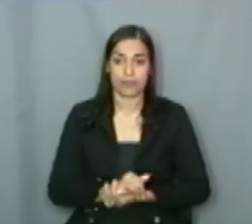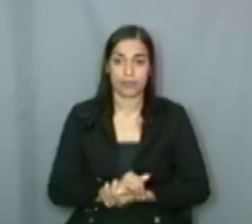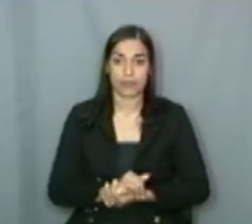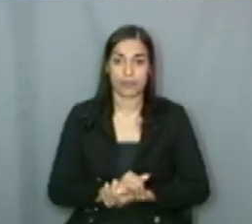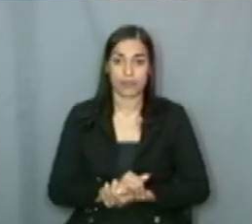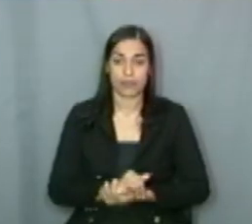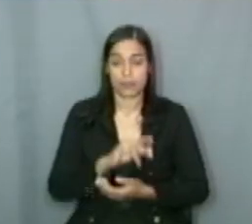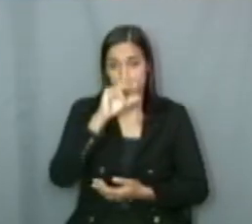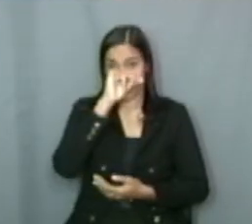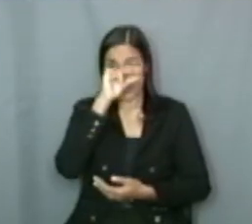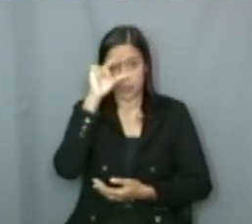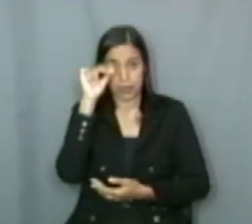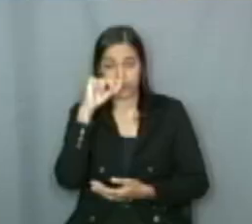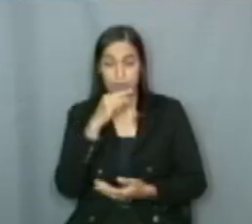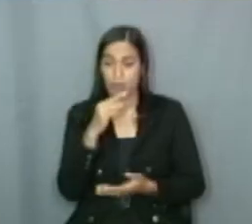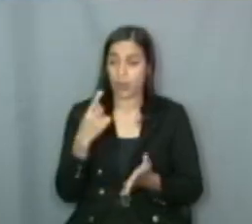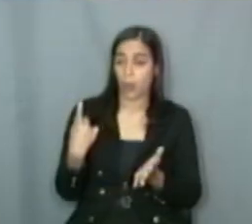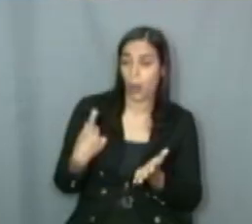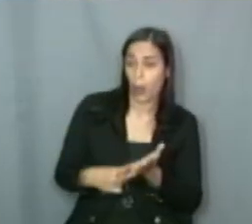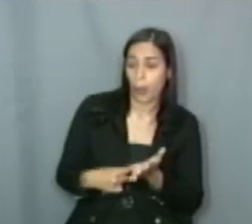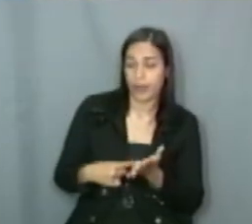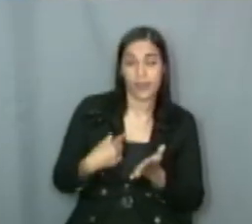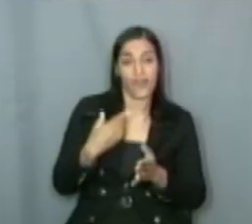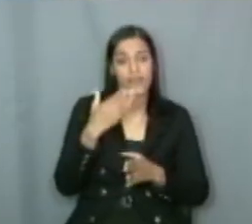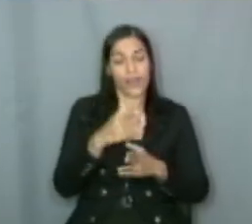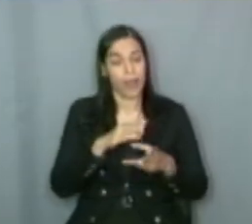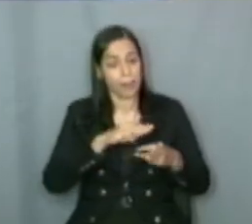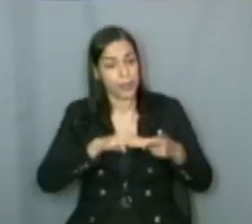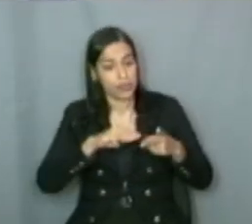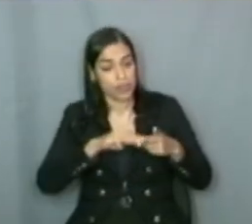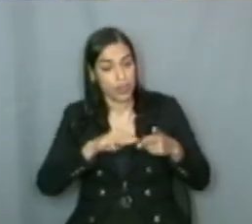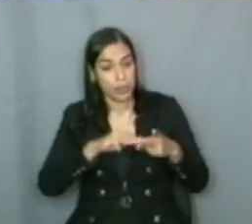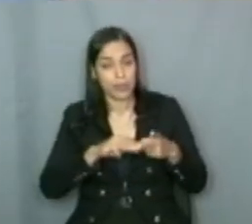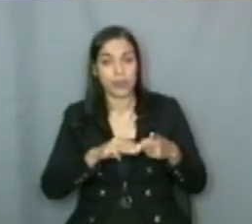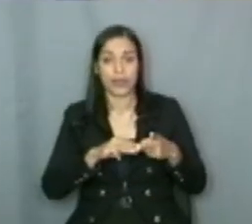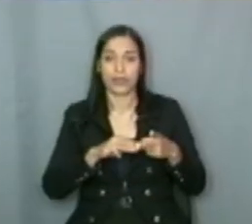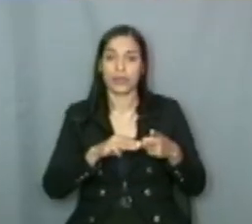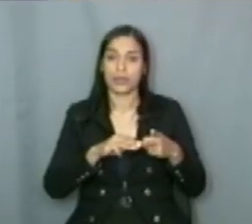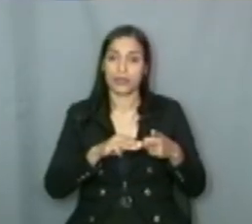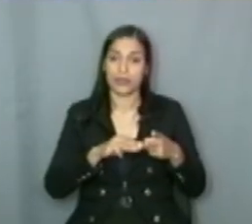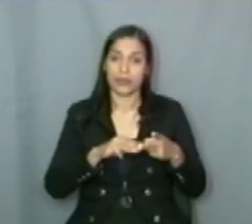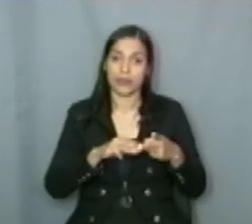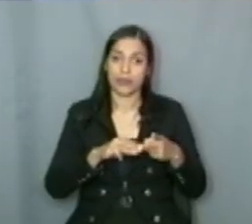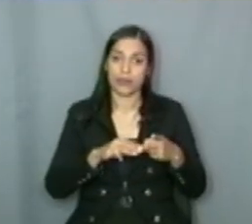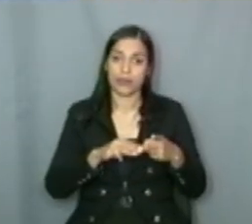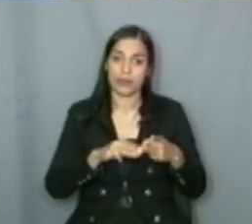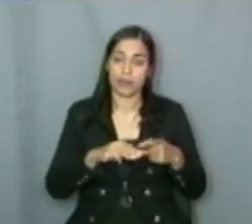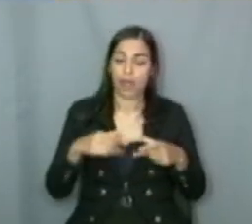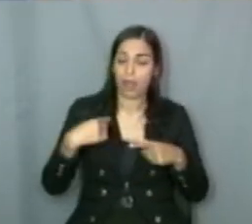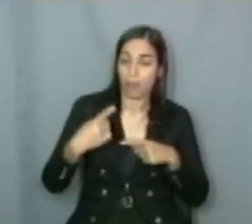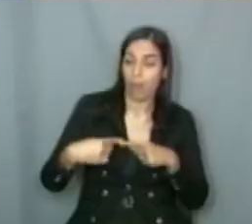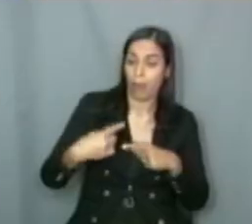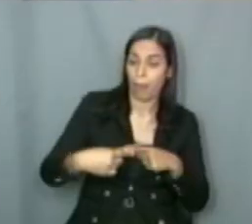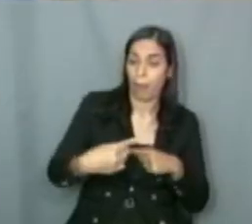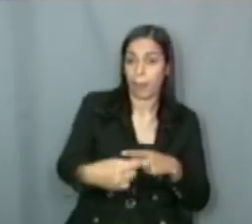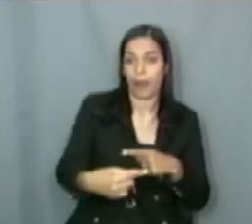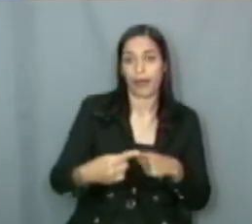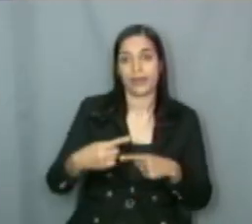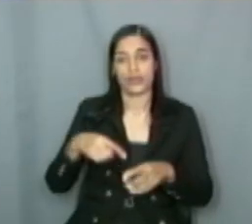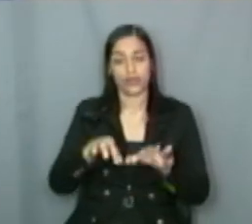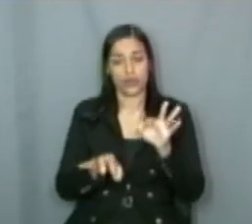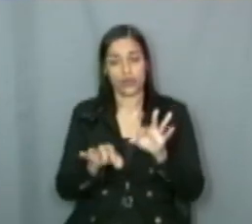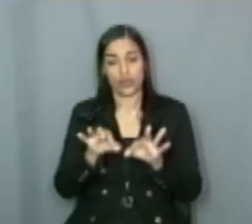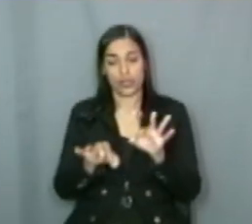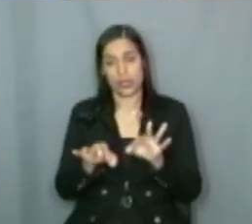Aí a prefeitura não cumpre. Aí a gente recorre ao Ministério Público. Aí fica lá. A gente recorre ao Tribunal de Justiça. Aí fica